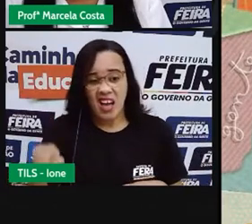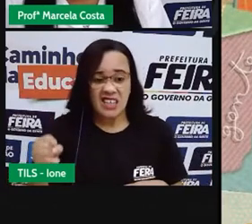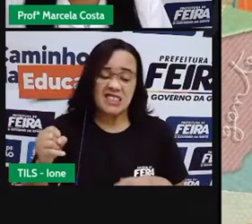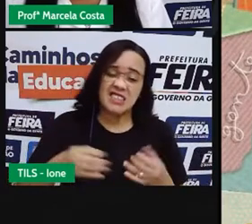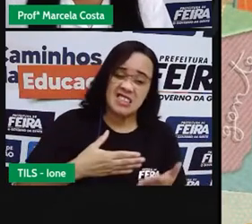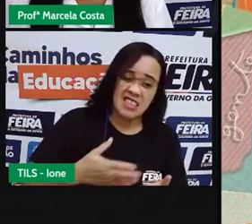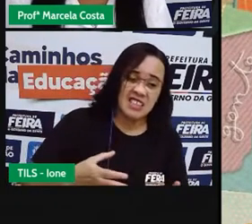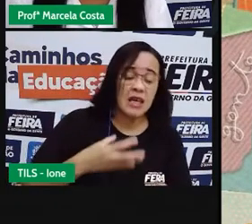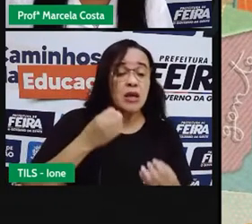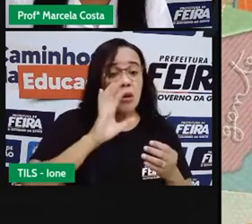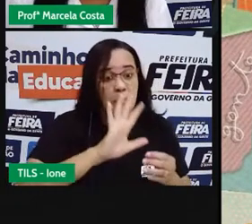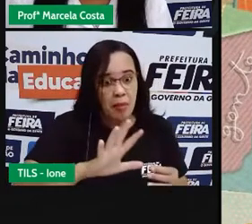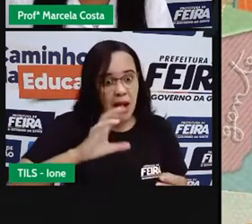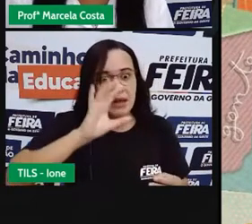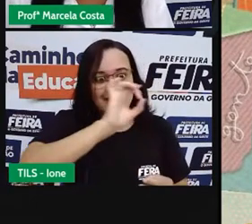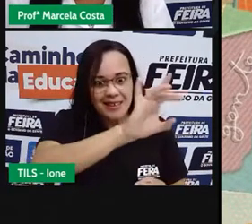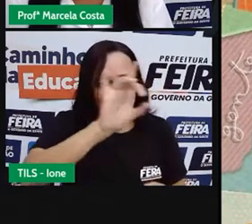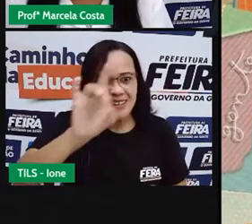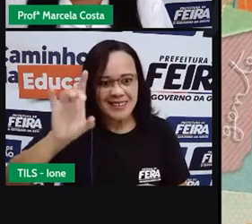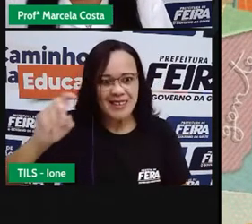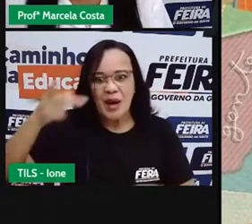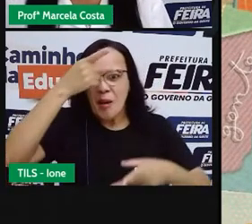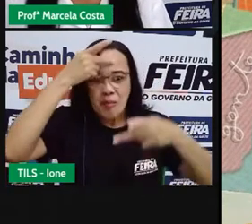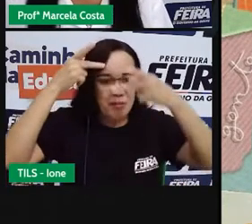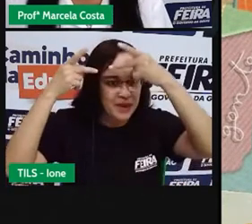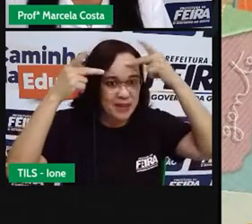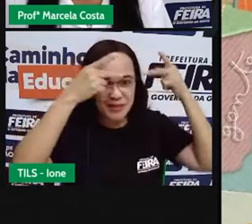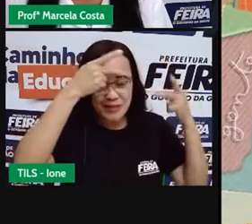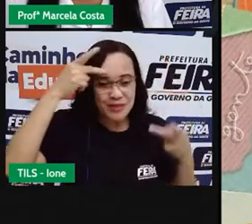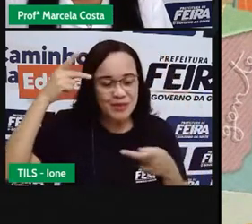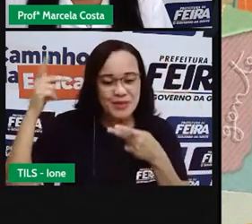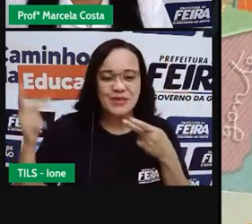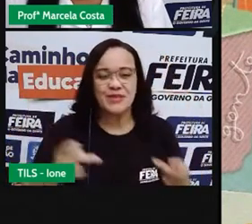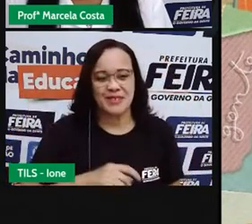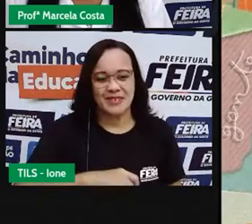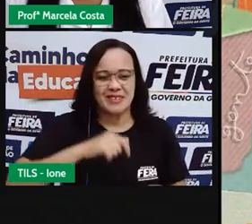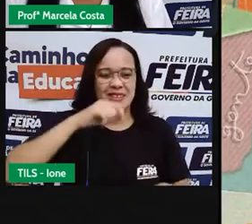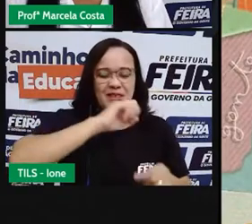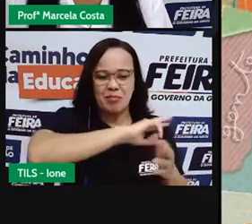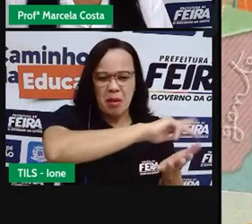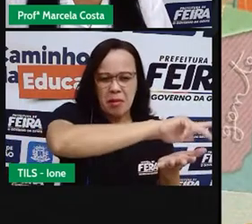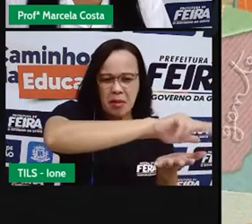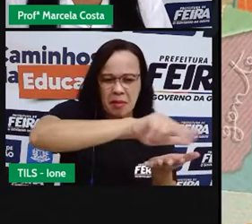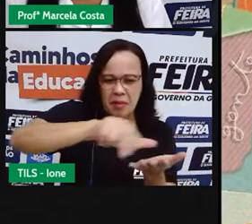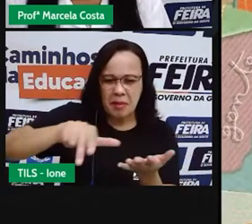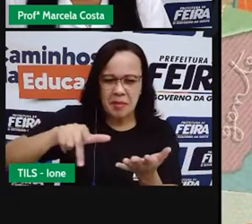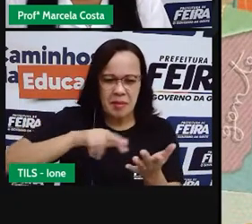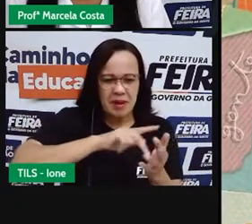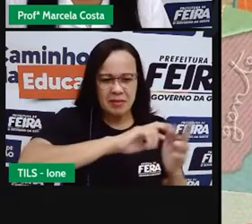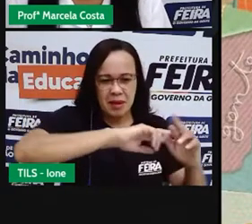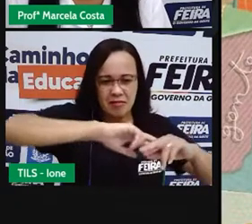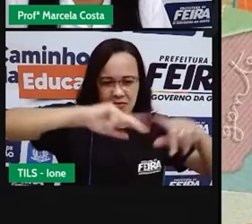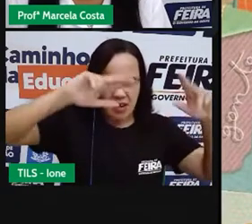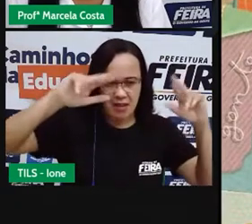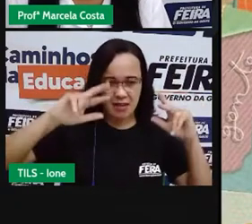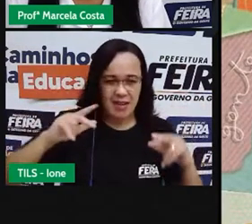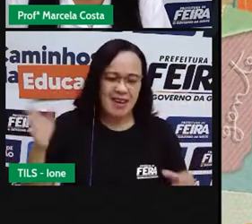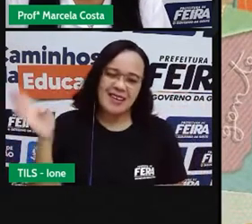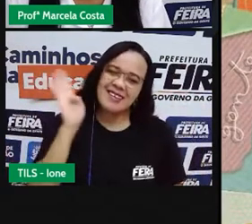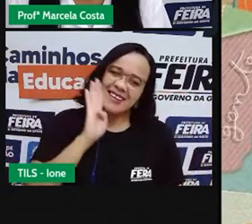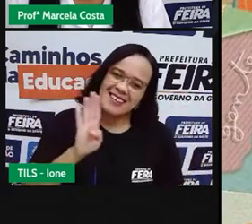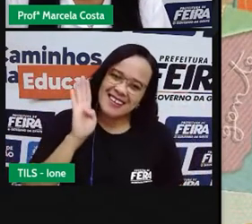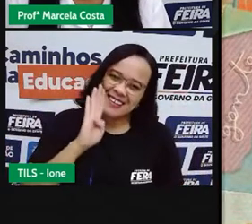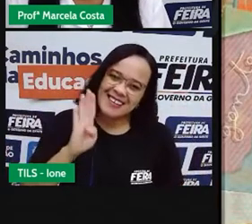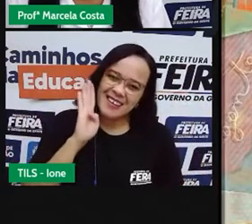são gente Cada um na sua e não faz mal Diversidade é que é legal Diversidade é